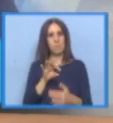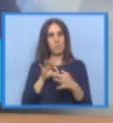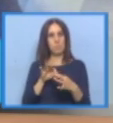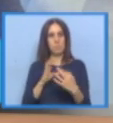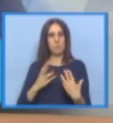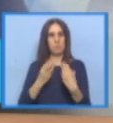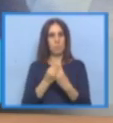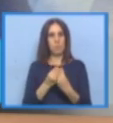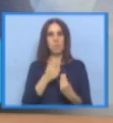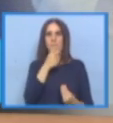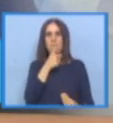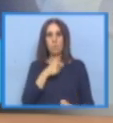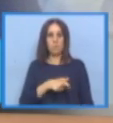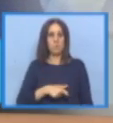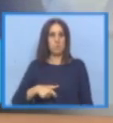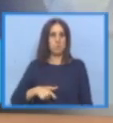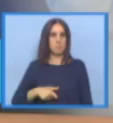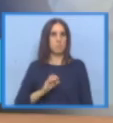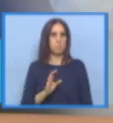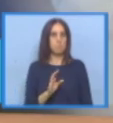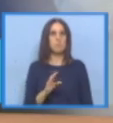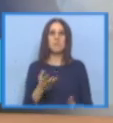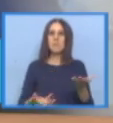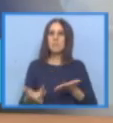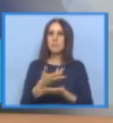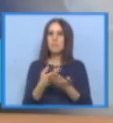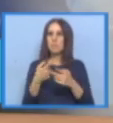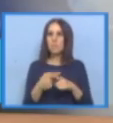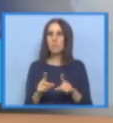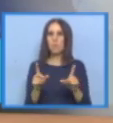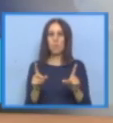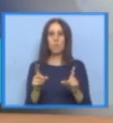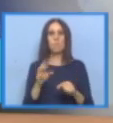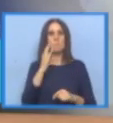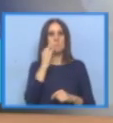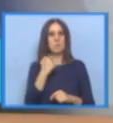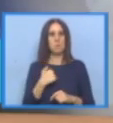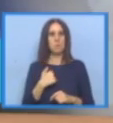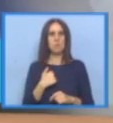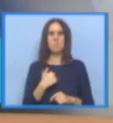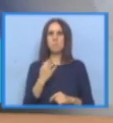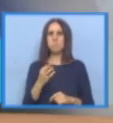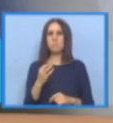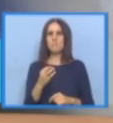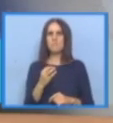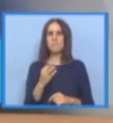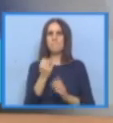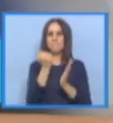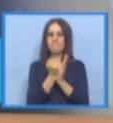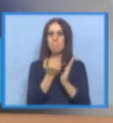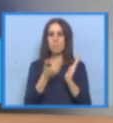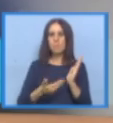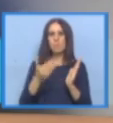ele no Colégio Cardinalício. Portanto, é uma dinâmica diferente e que eu penso que, no fundo, vai ficar consagrada para o